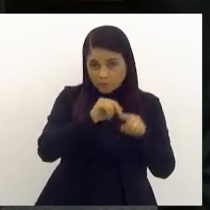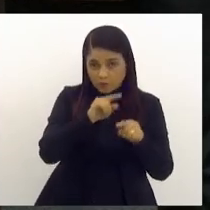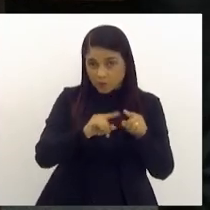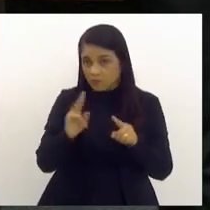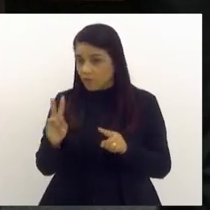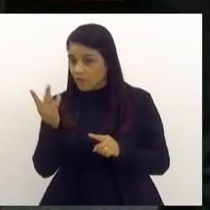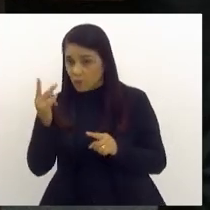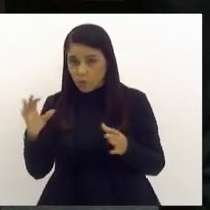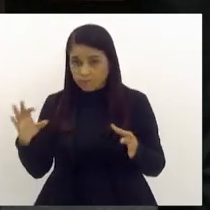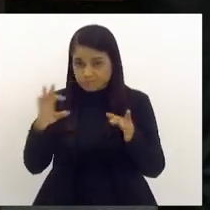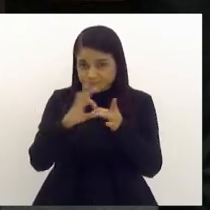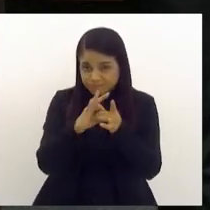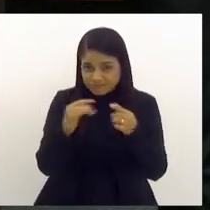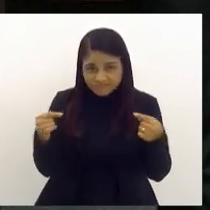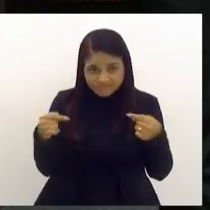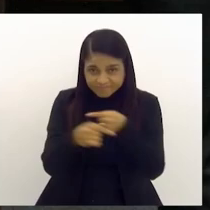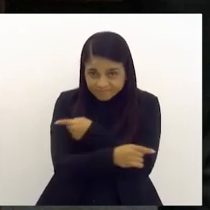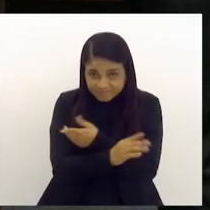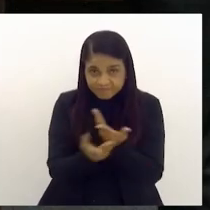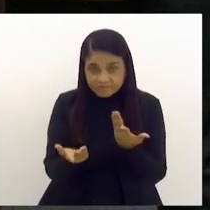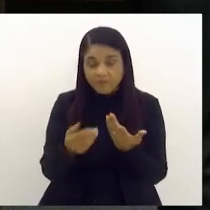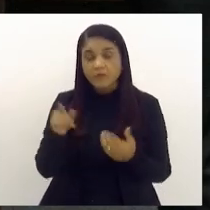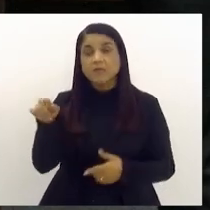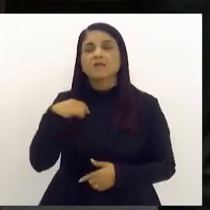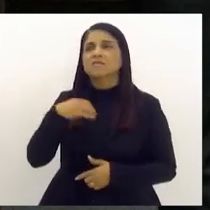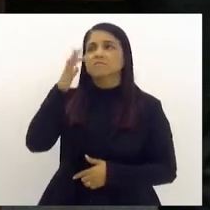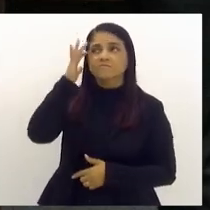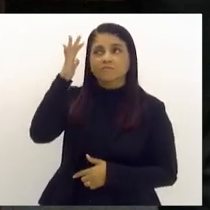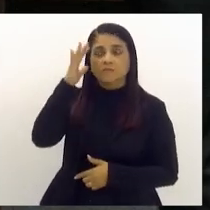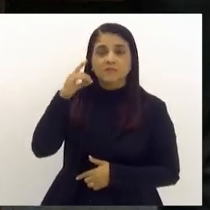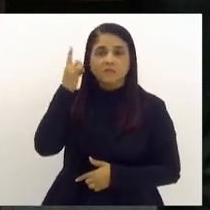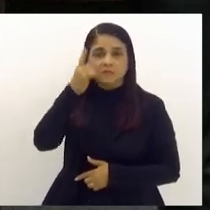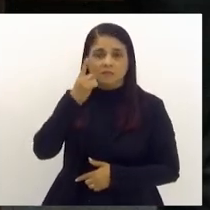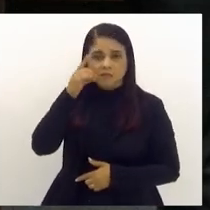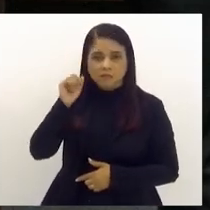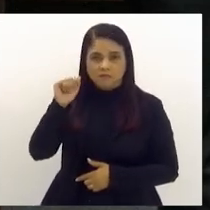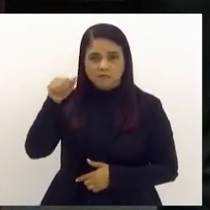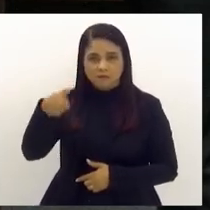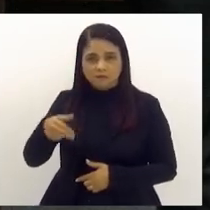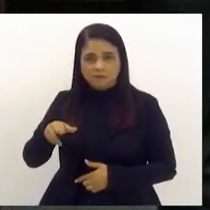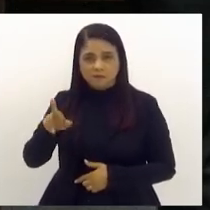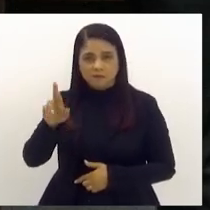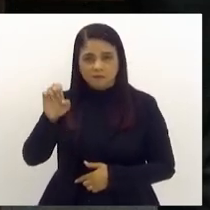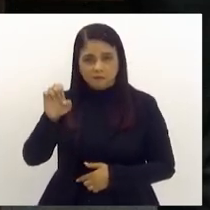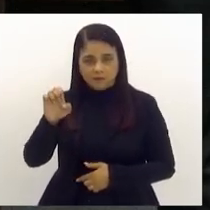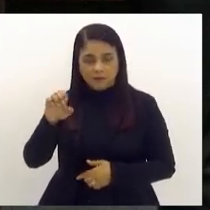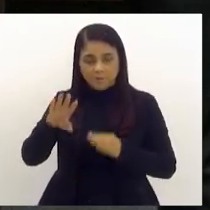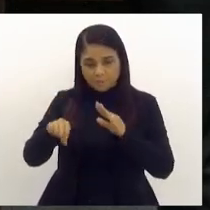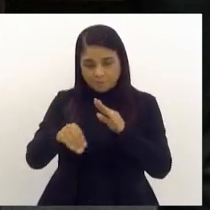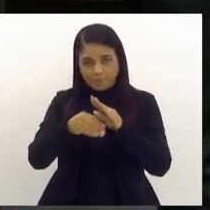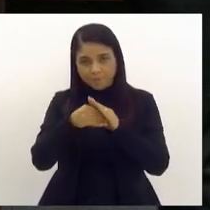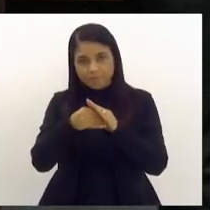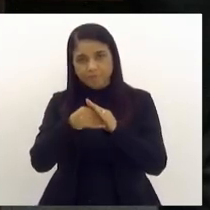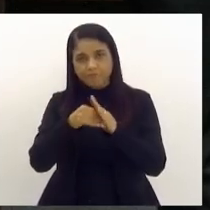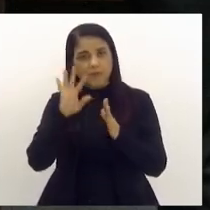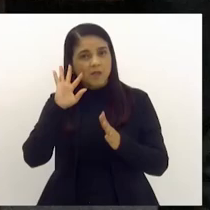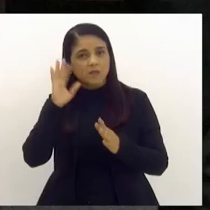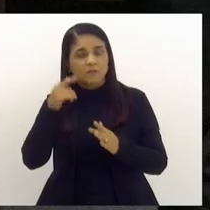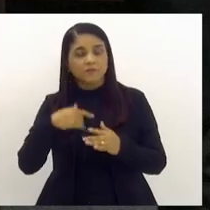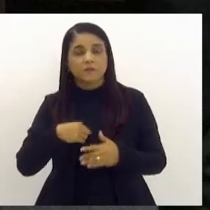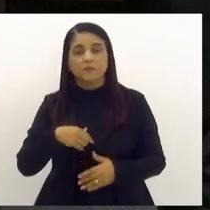que o deputado André Correia resolva botar emenda para recapear a